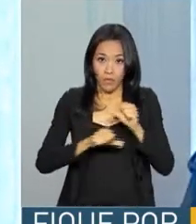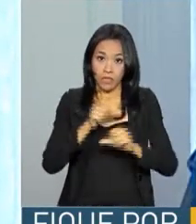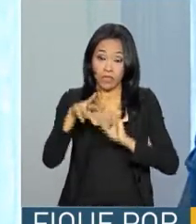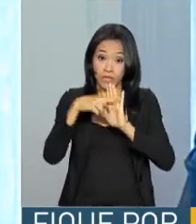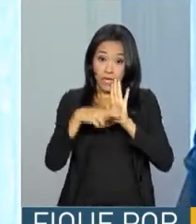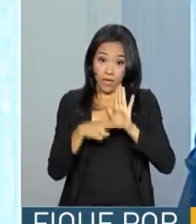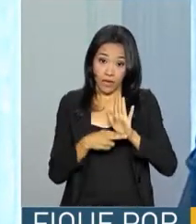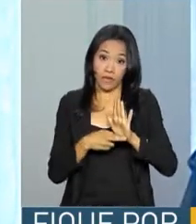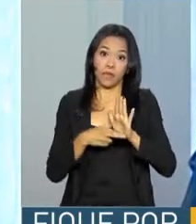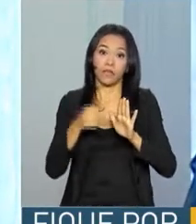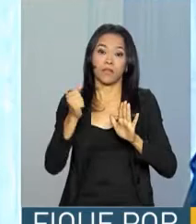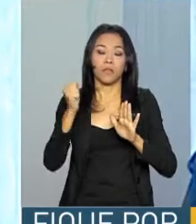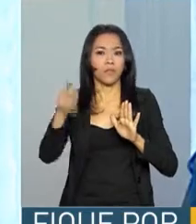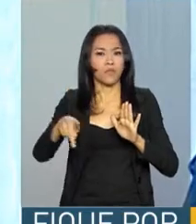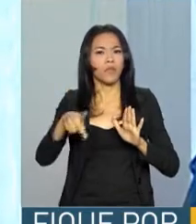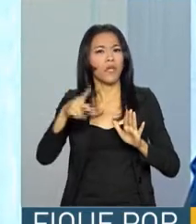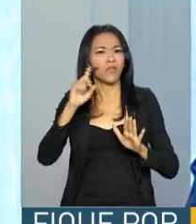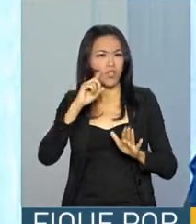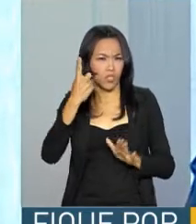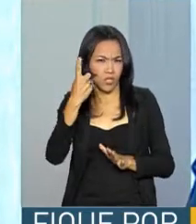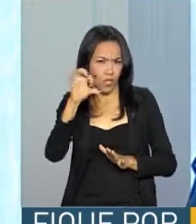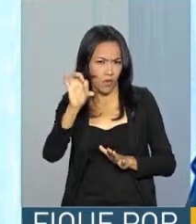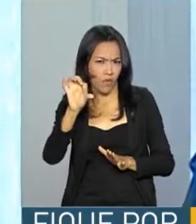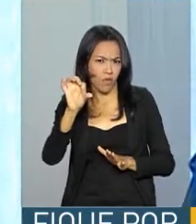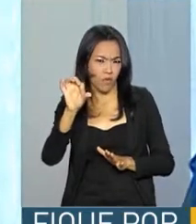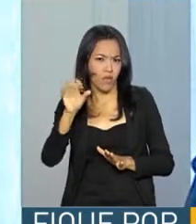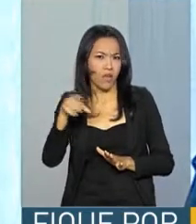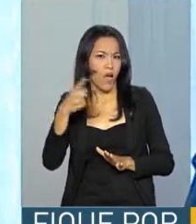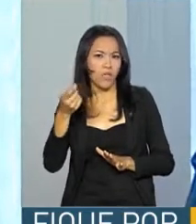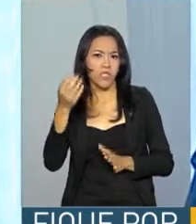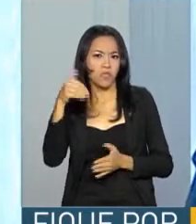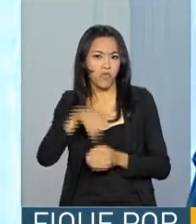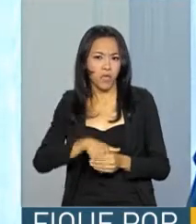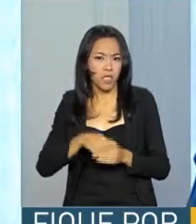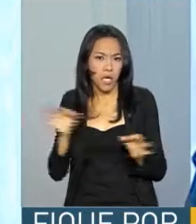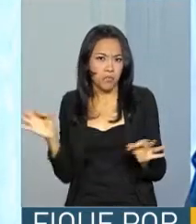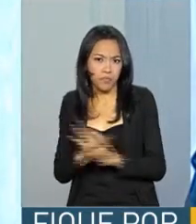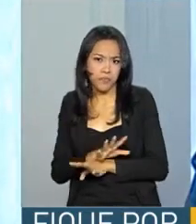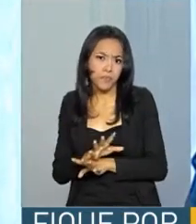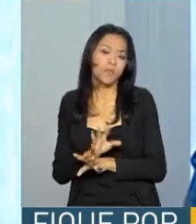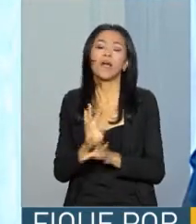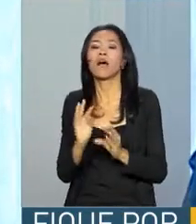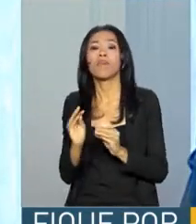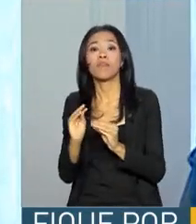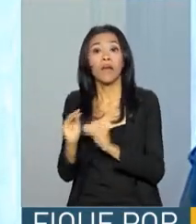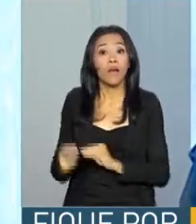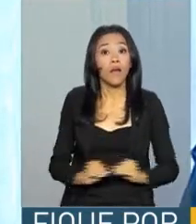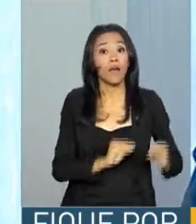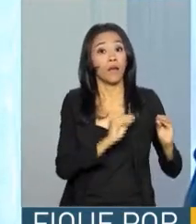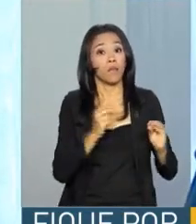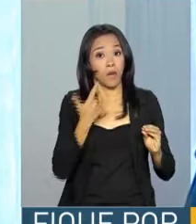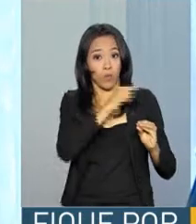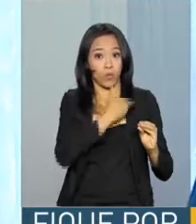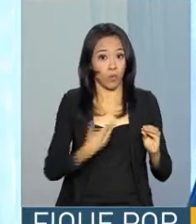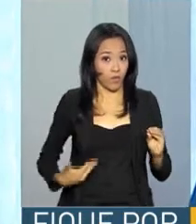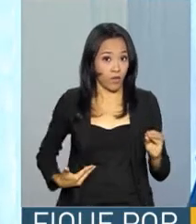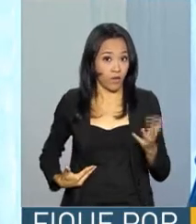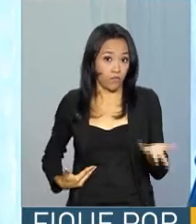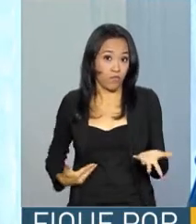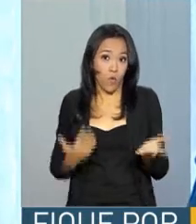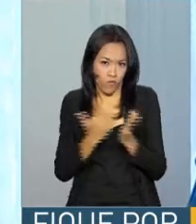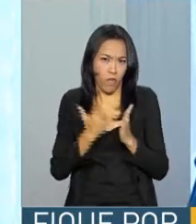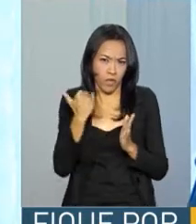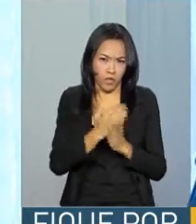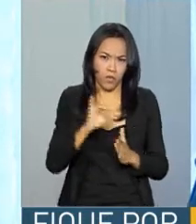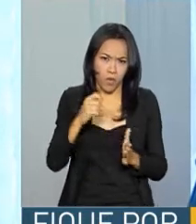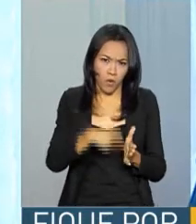tiver votos até lá e não for votada, ela fica para o próximo governo, e aí haverá aumento de impostos. E, já abusando da paciência